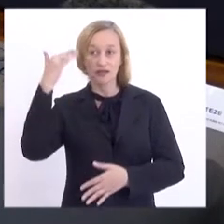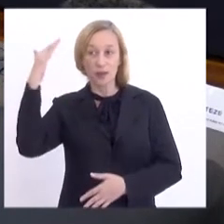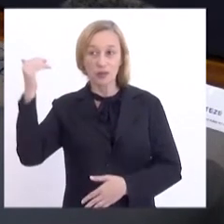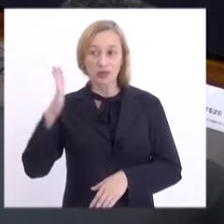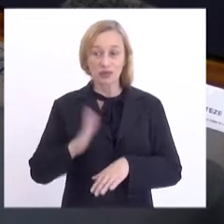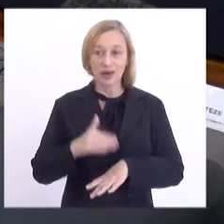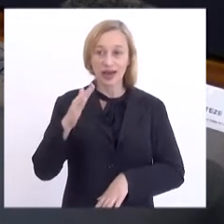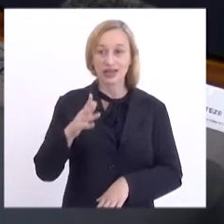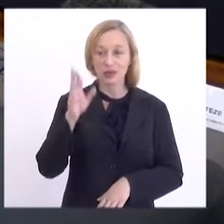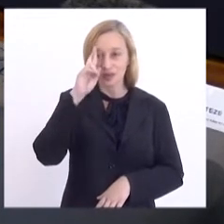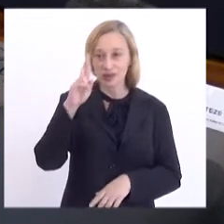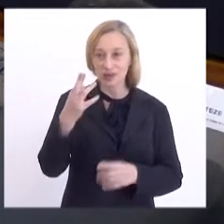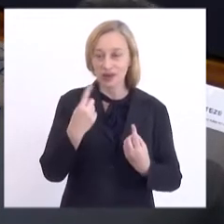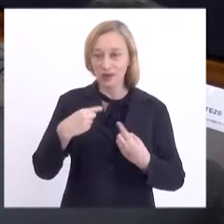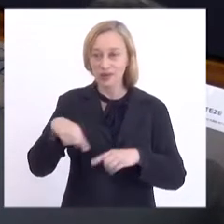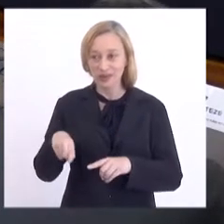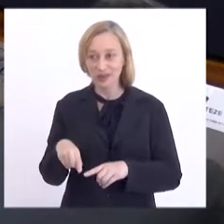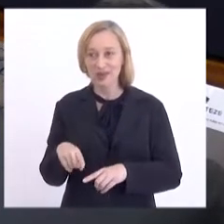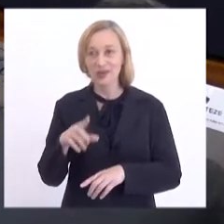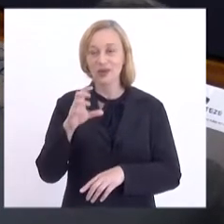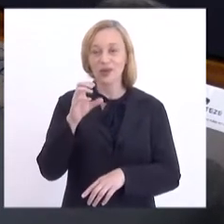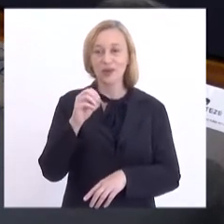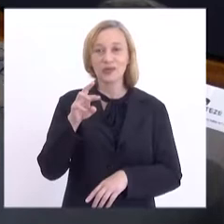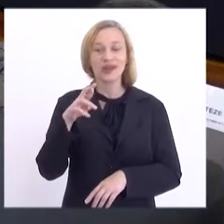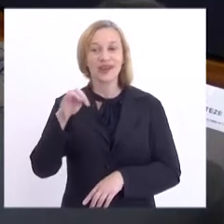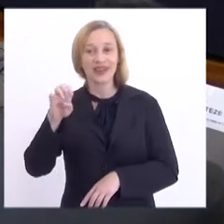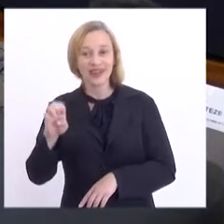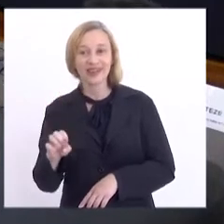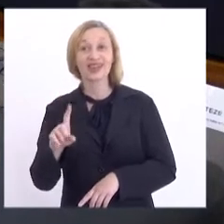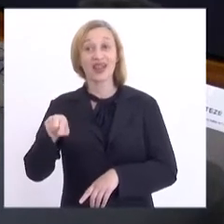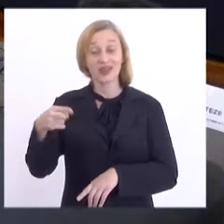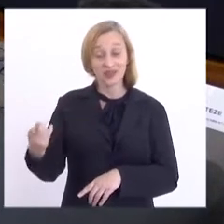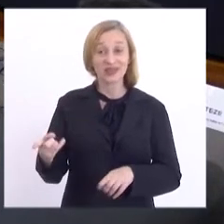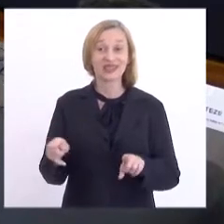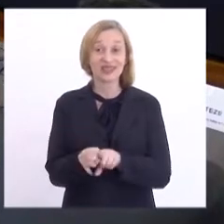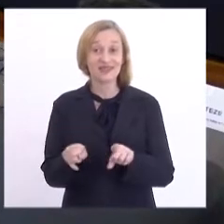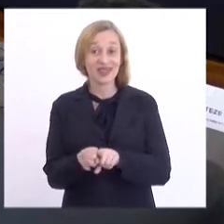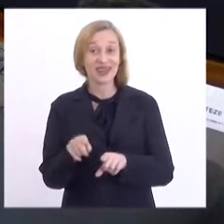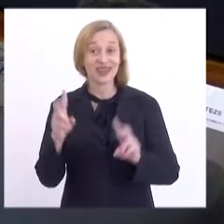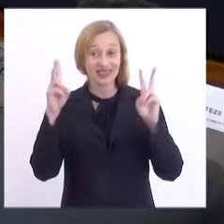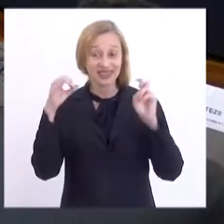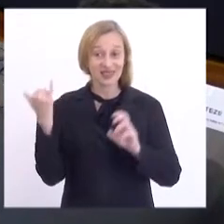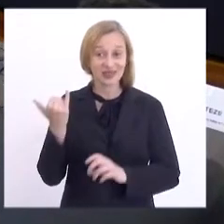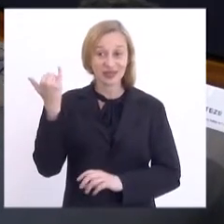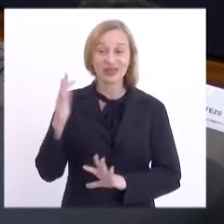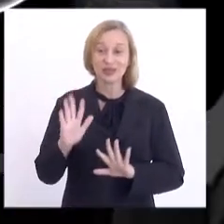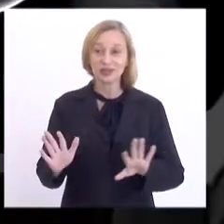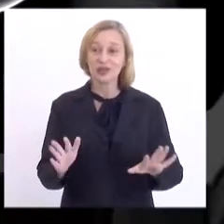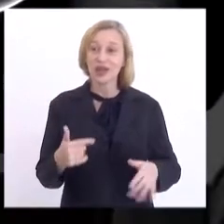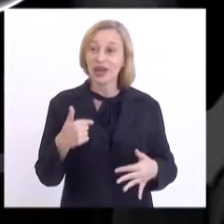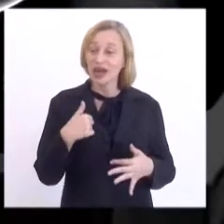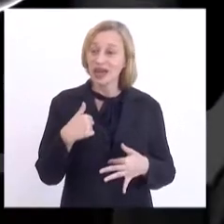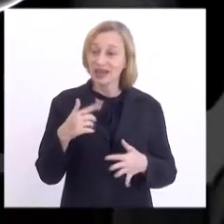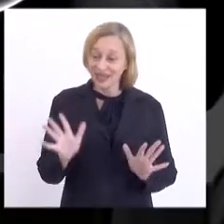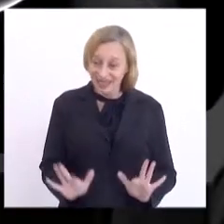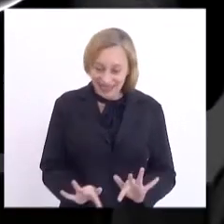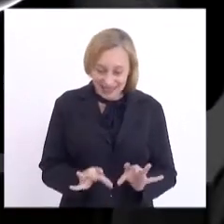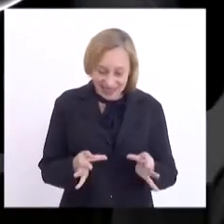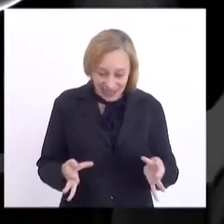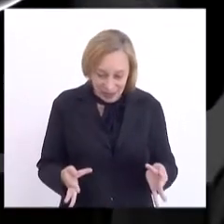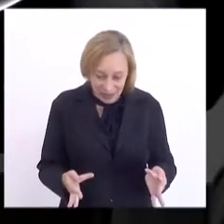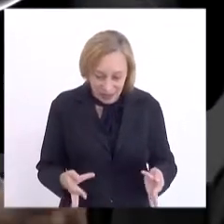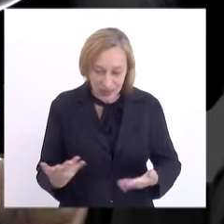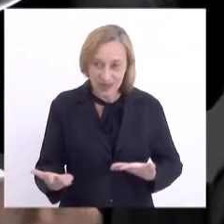segundo que eu sou é contra-almirante o outro parede carga só sumiu humilde